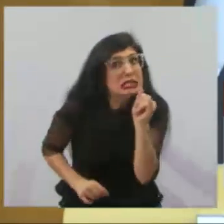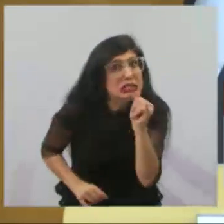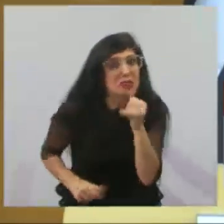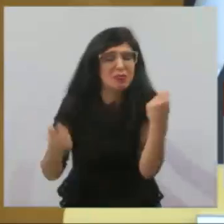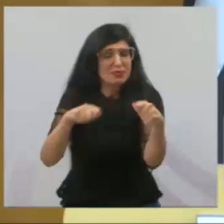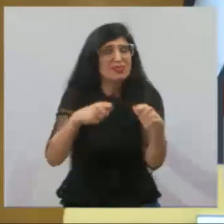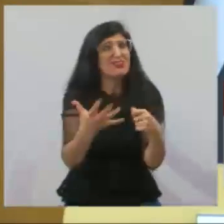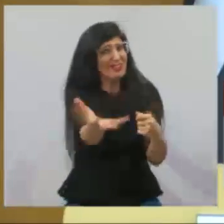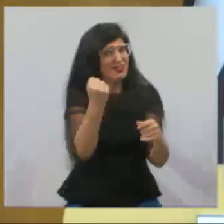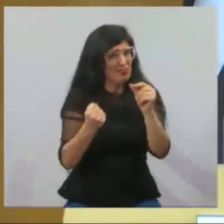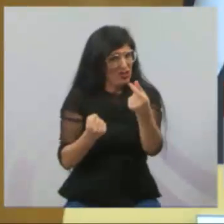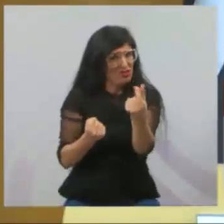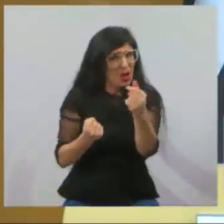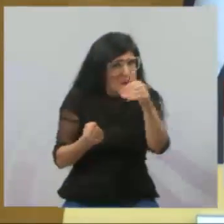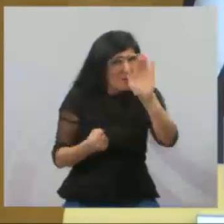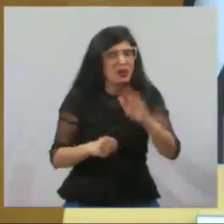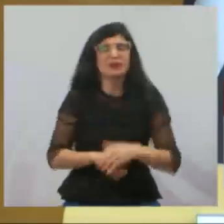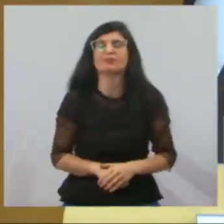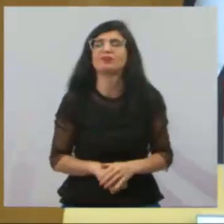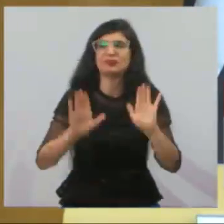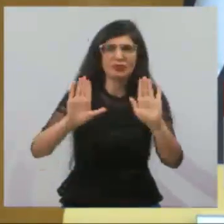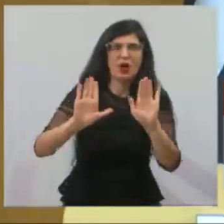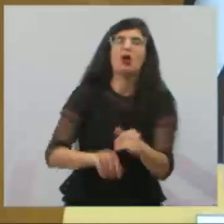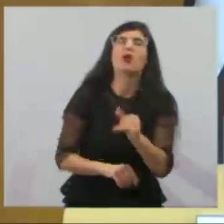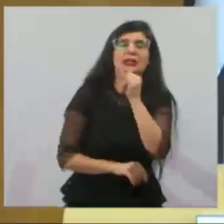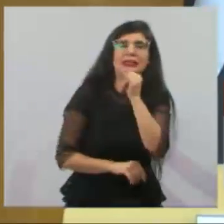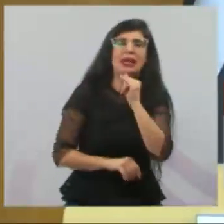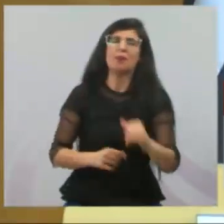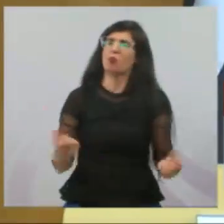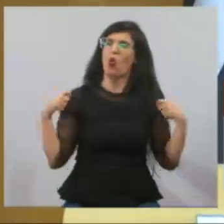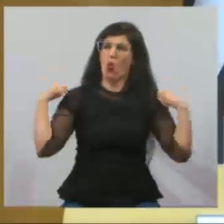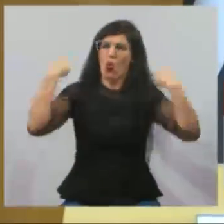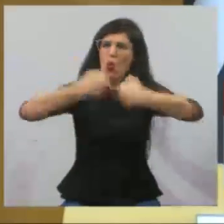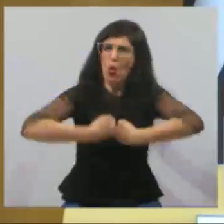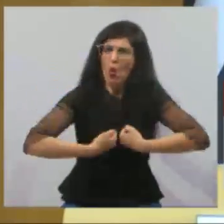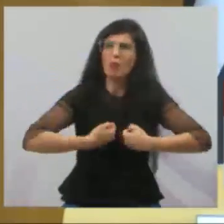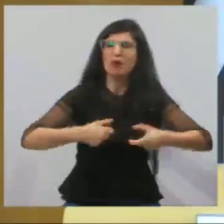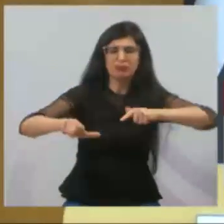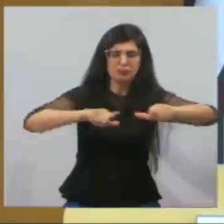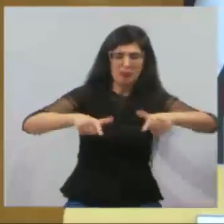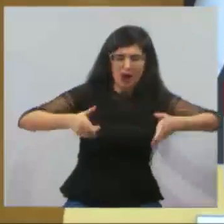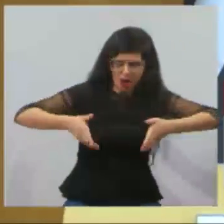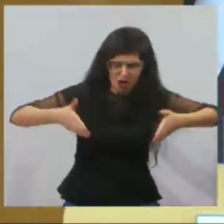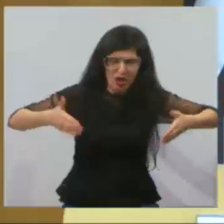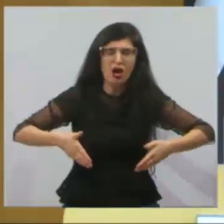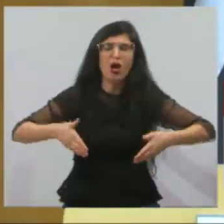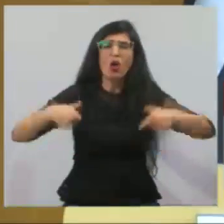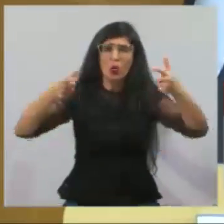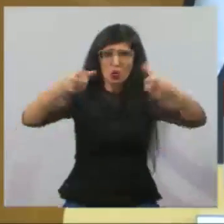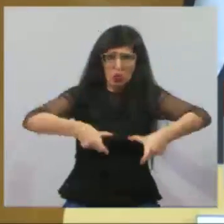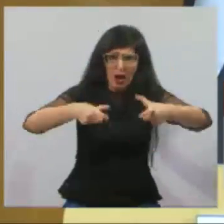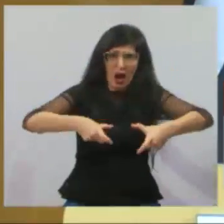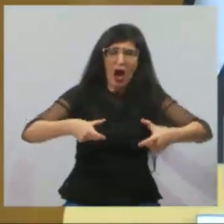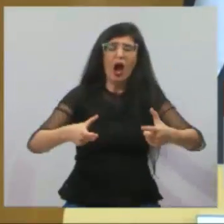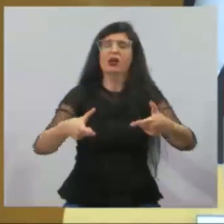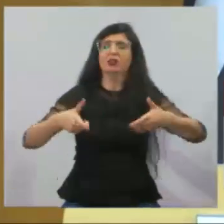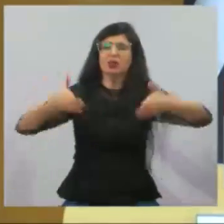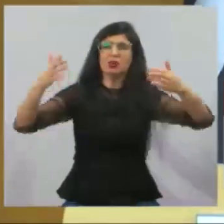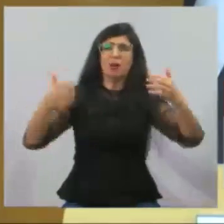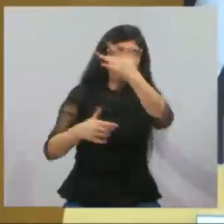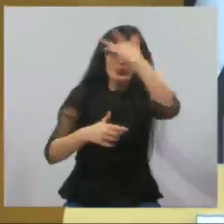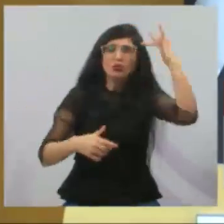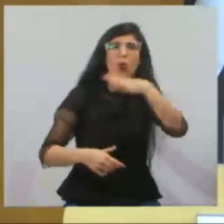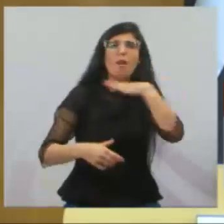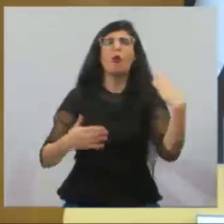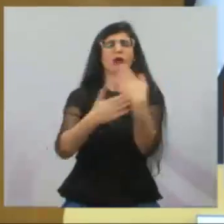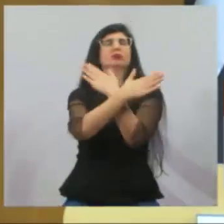a roupa que o servidor vai usar no cemitério, por exemplo, é o engenheiro de segurança. Deve ser a diretoria de